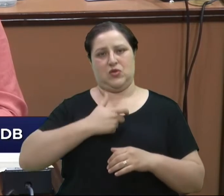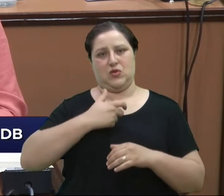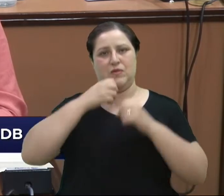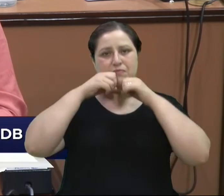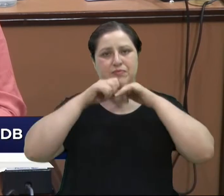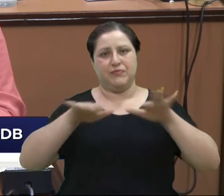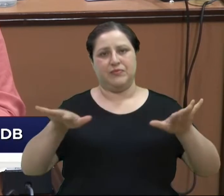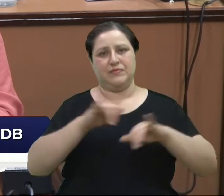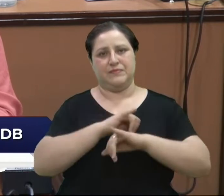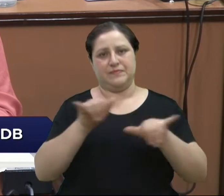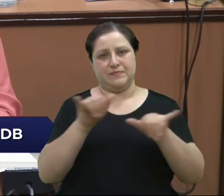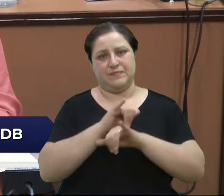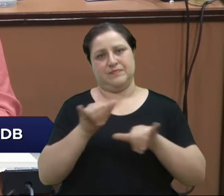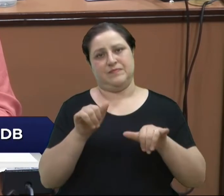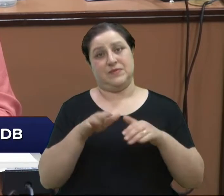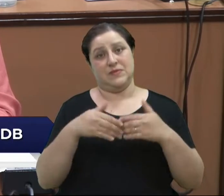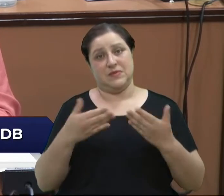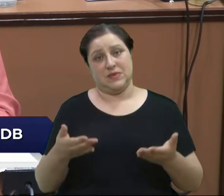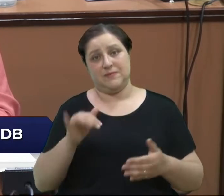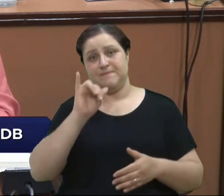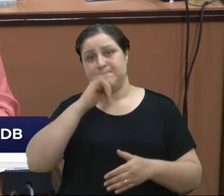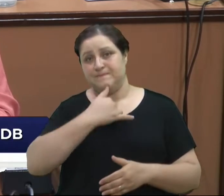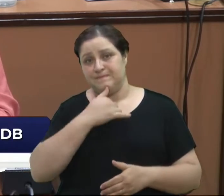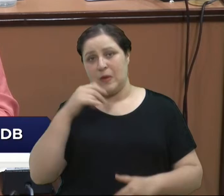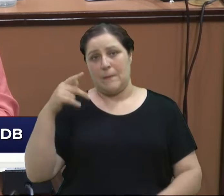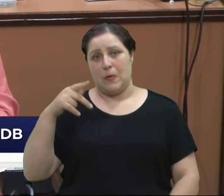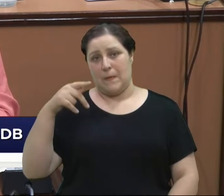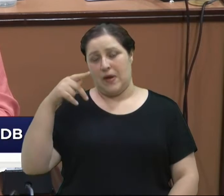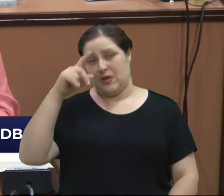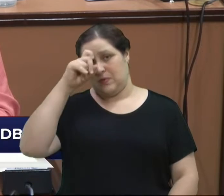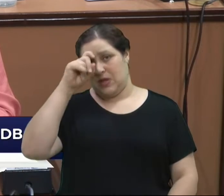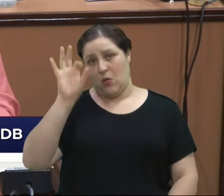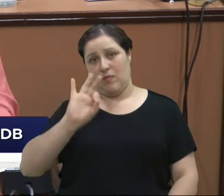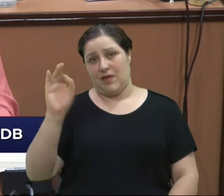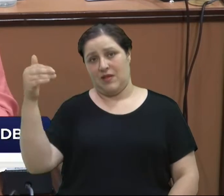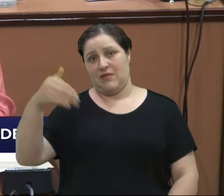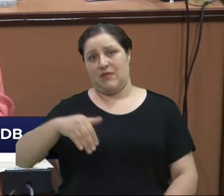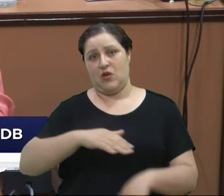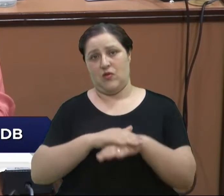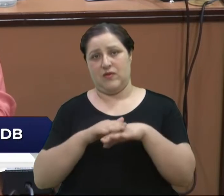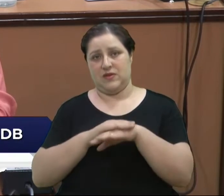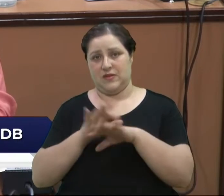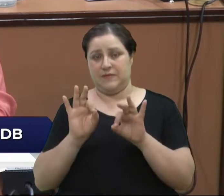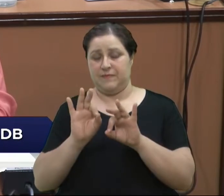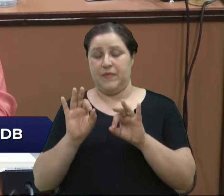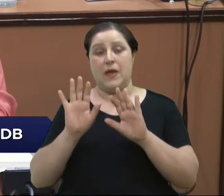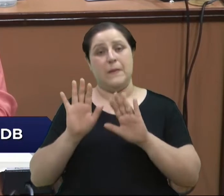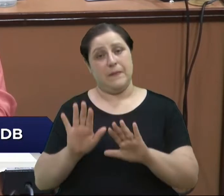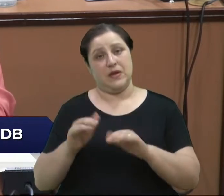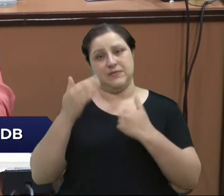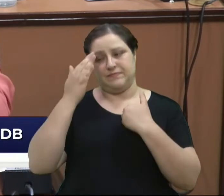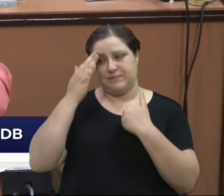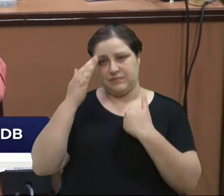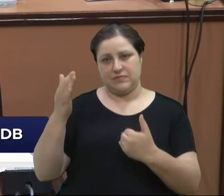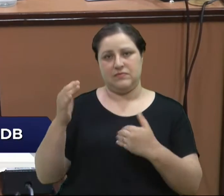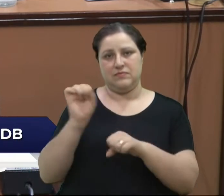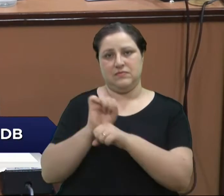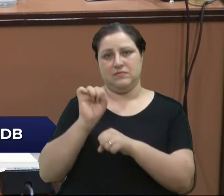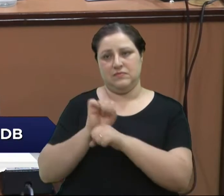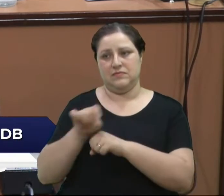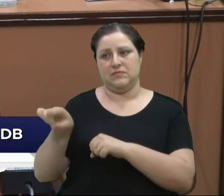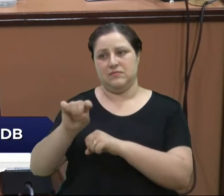disseminam informações, então lamento que eles não estejam aqui debatendo conosco. Mas, de antemão, já agradeço e aguardo daí